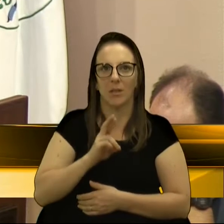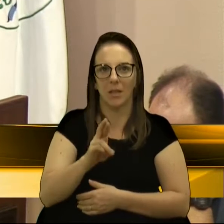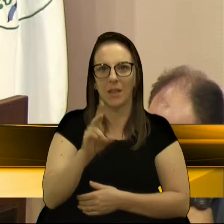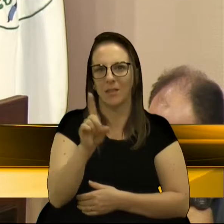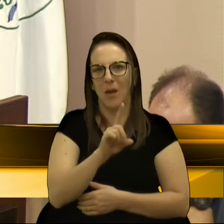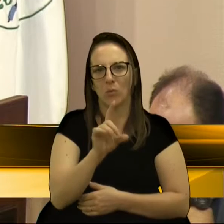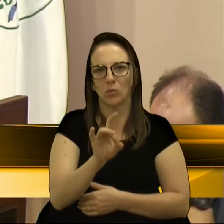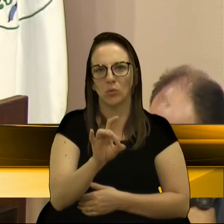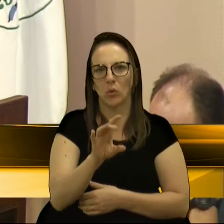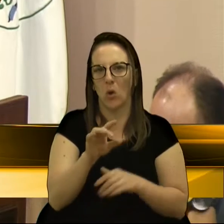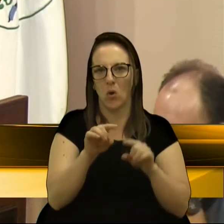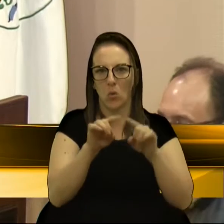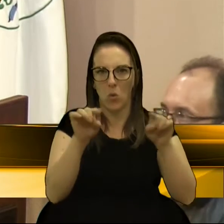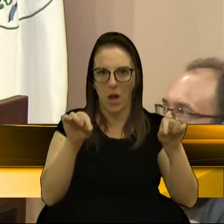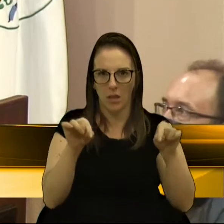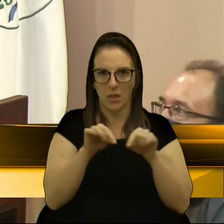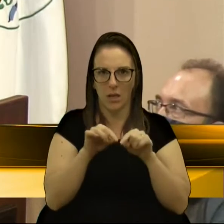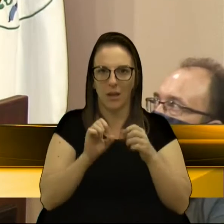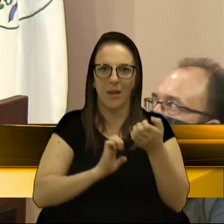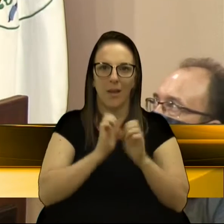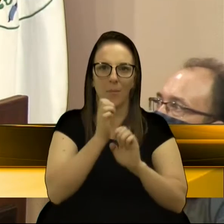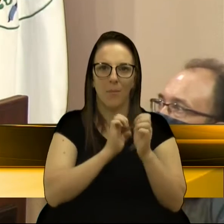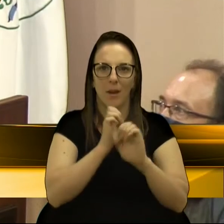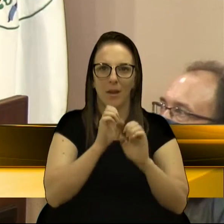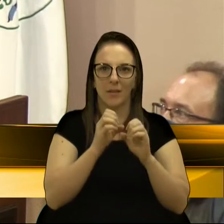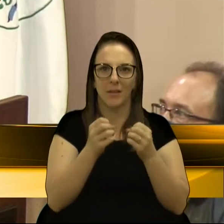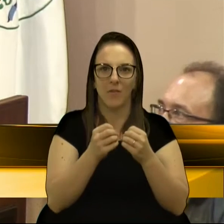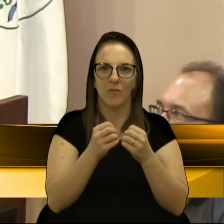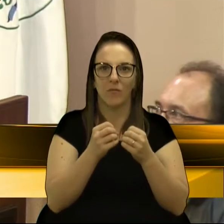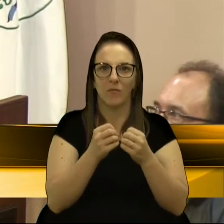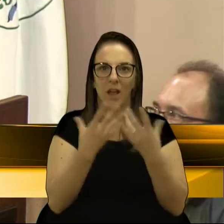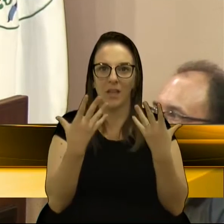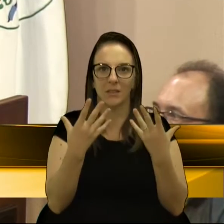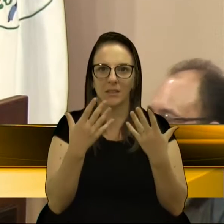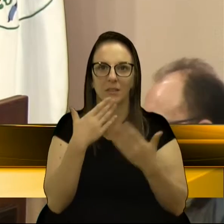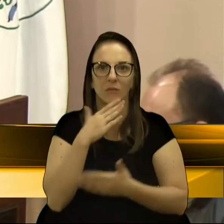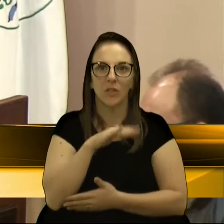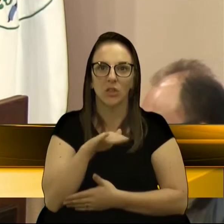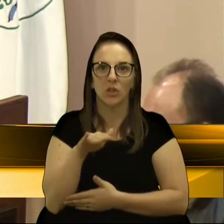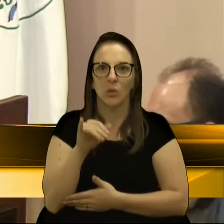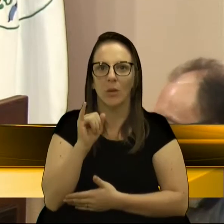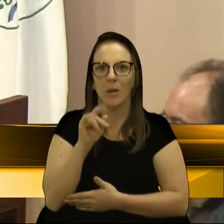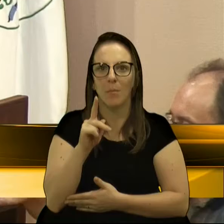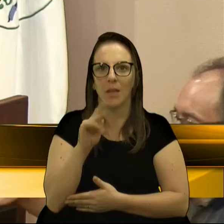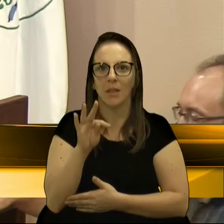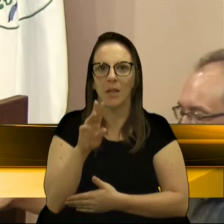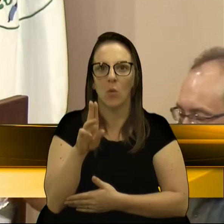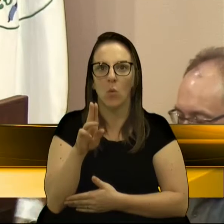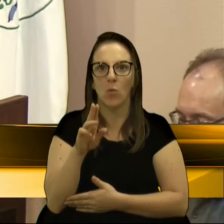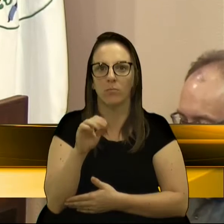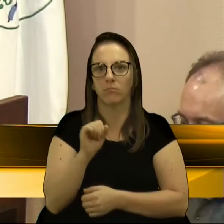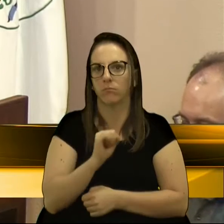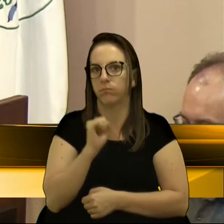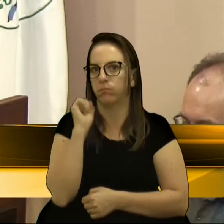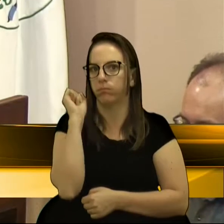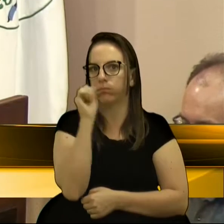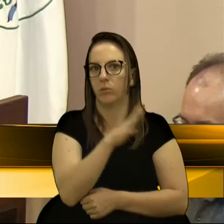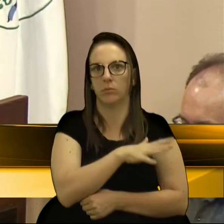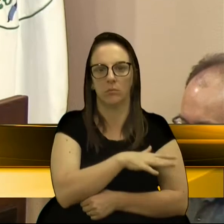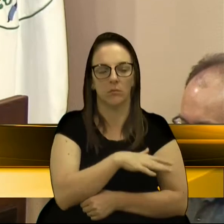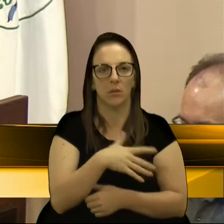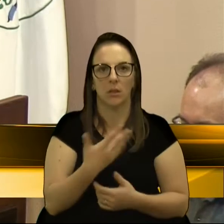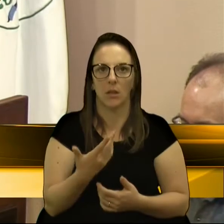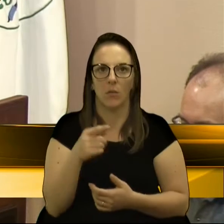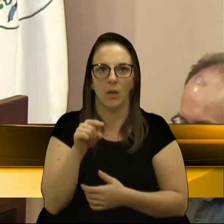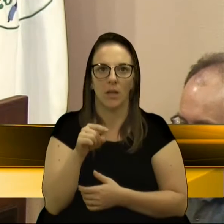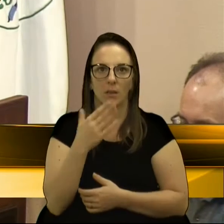uma empresa que faz festinhas infantis que não pôde trabalhar o ano inteiro e também veio um IPTU altíssimo. Então, nesse requerimento, se o senhor quiserem ter acesso,